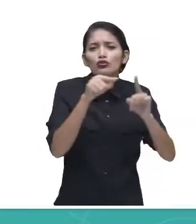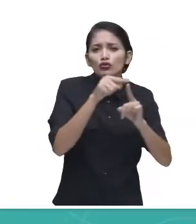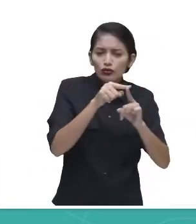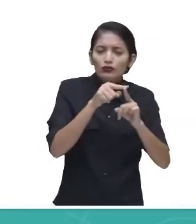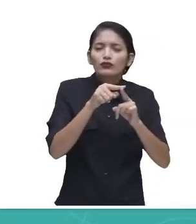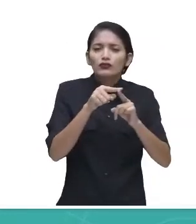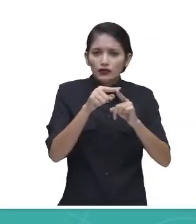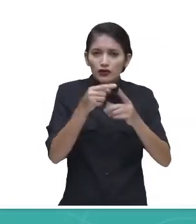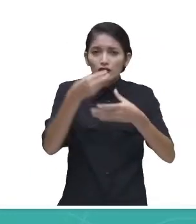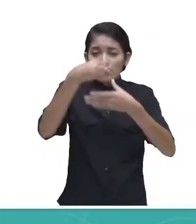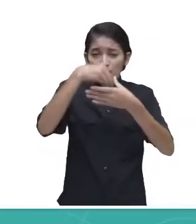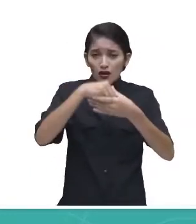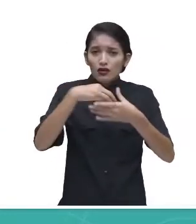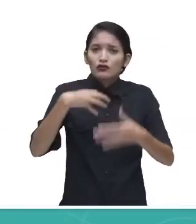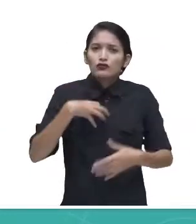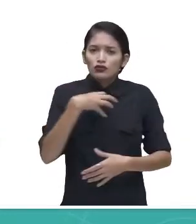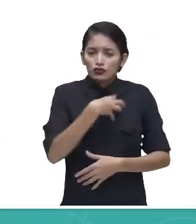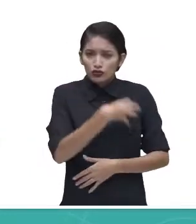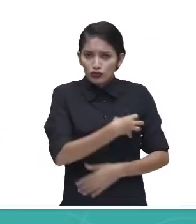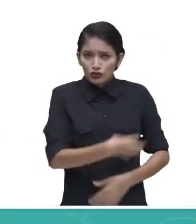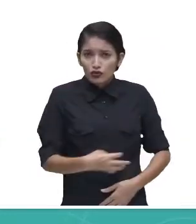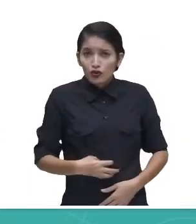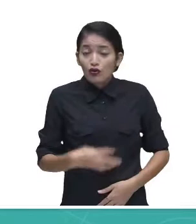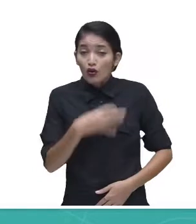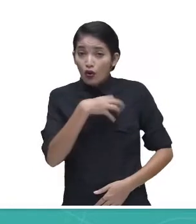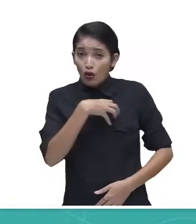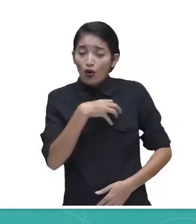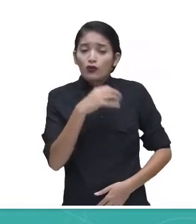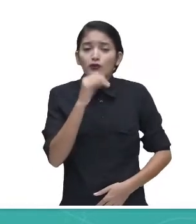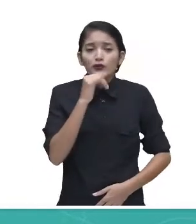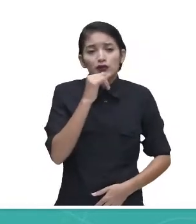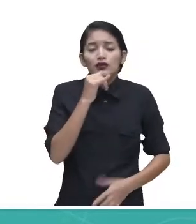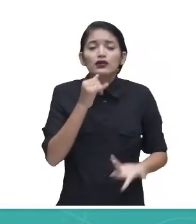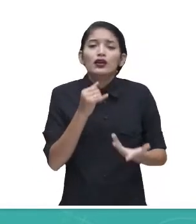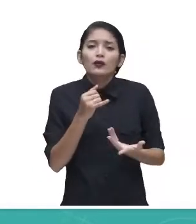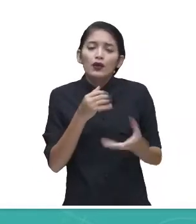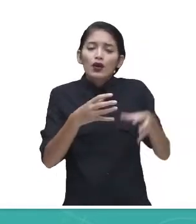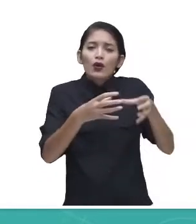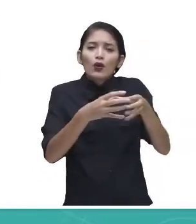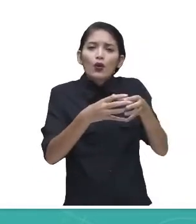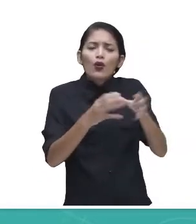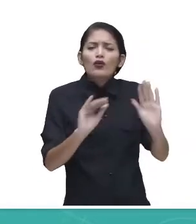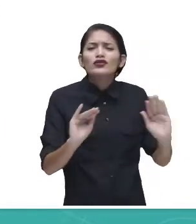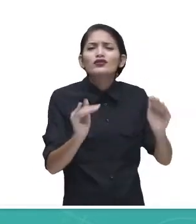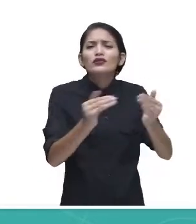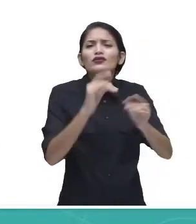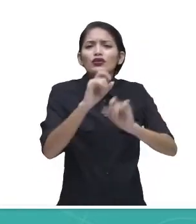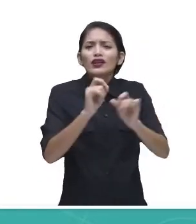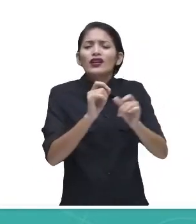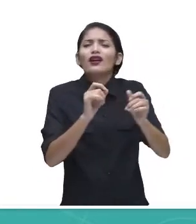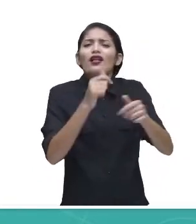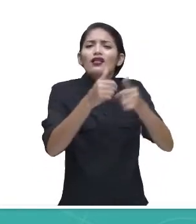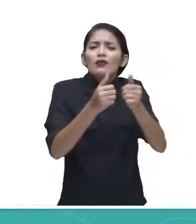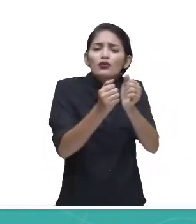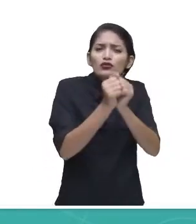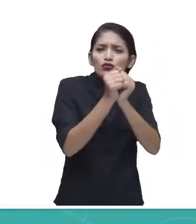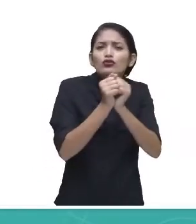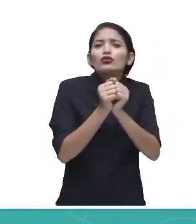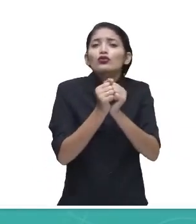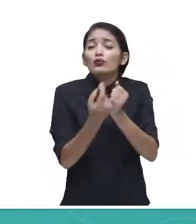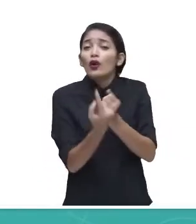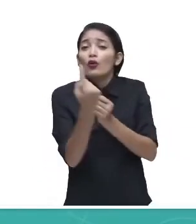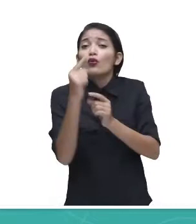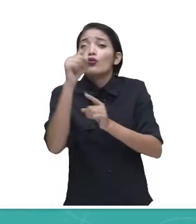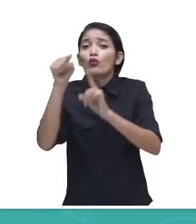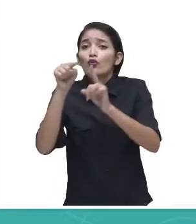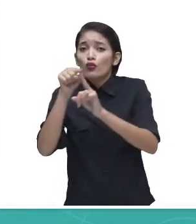a órgãos. Um conjunto de tecidos especializados que trabalham juntos para desempenhar uma